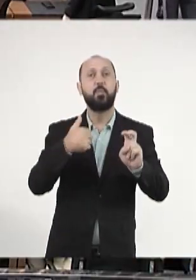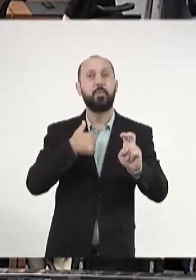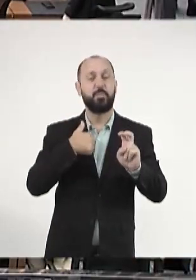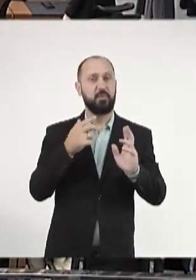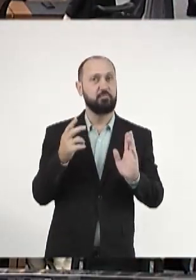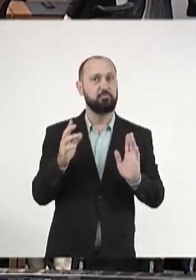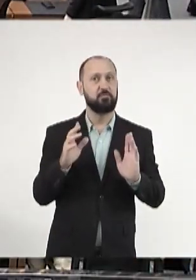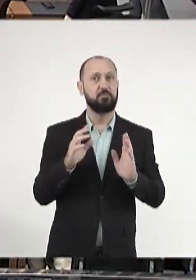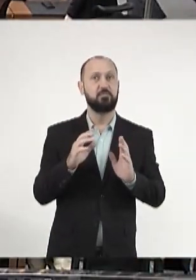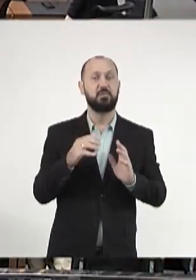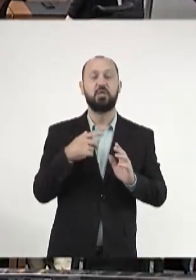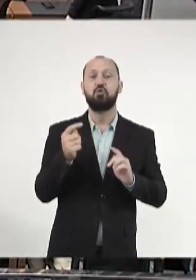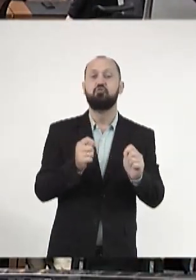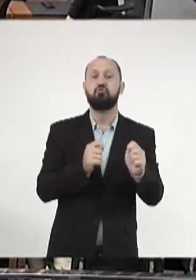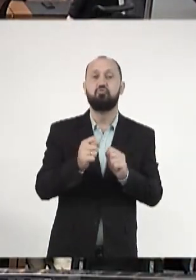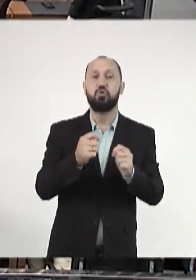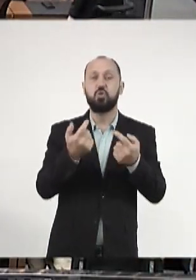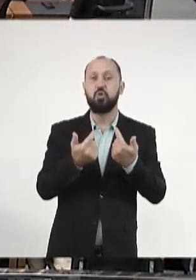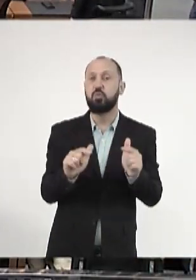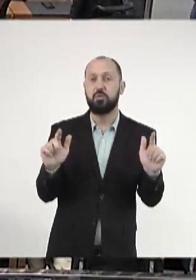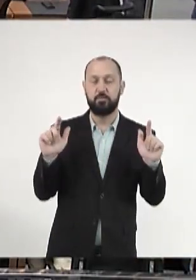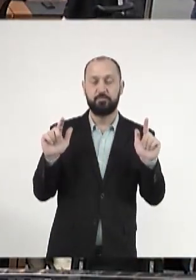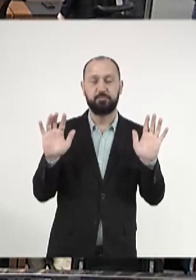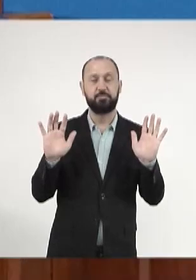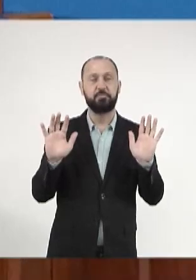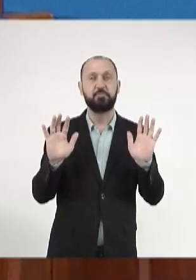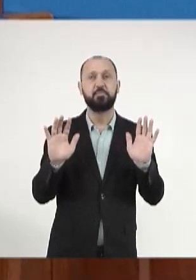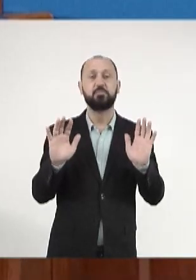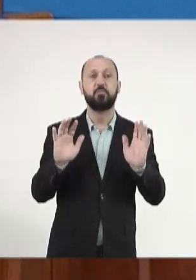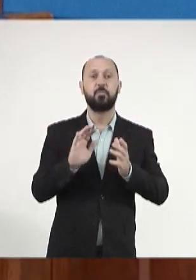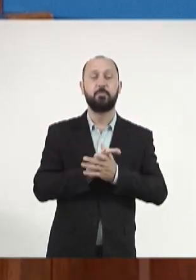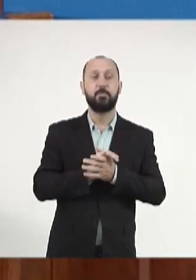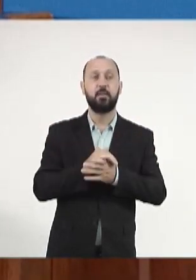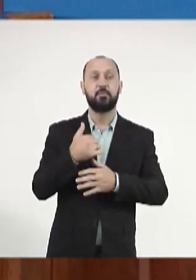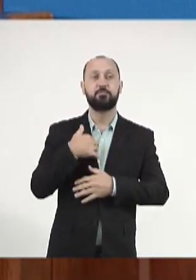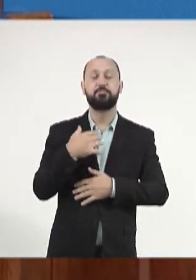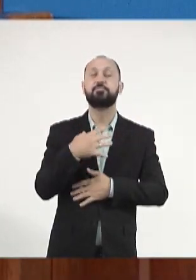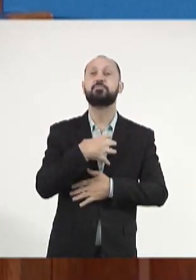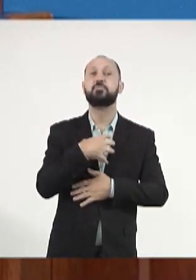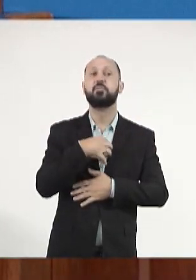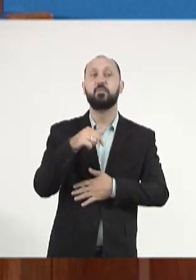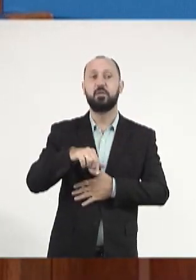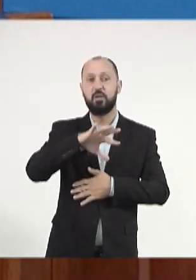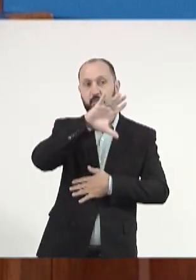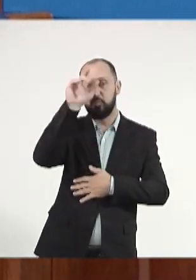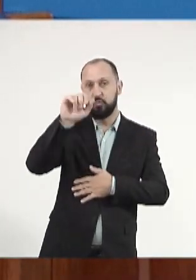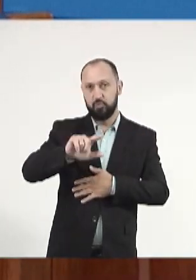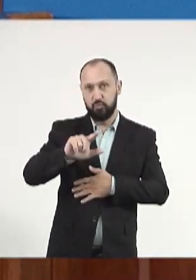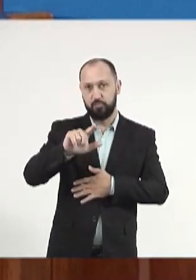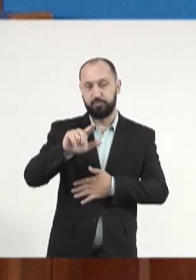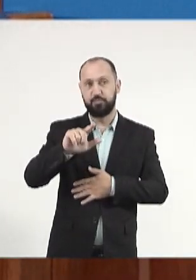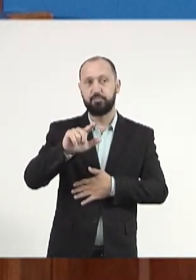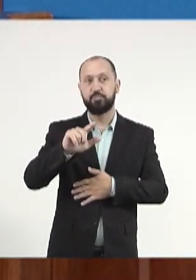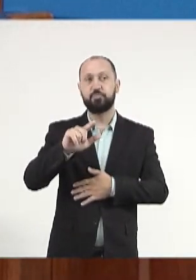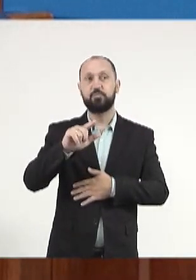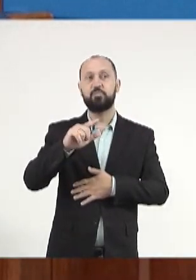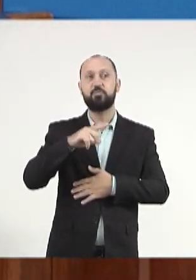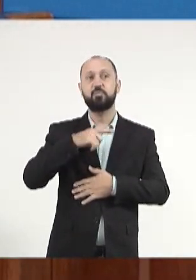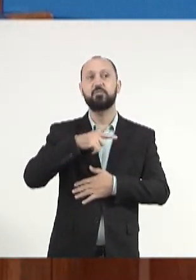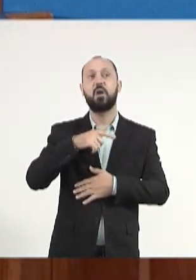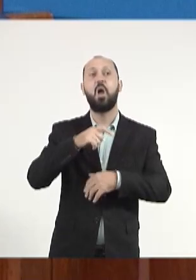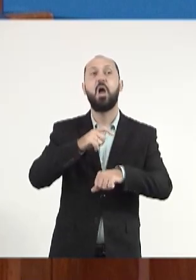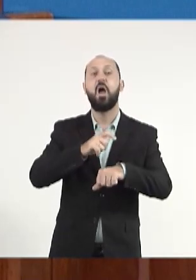mim, inegociável, né? E eu sinto que aqui no Mato Grosso do Sul, nós temos